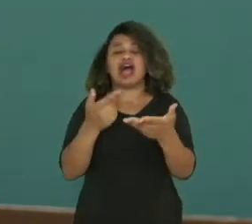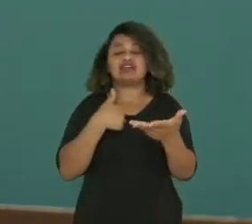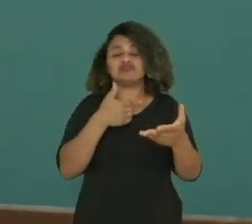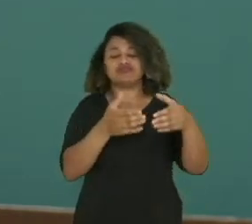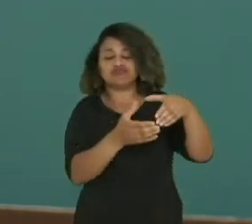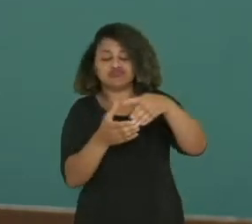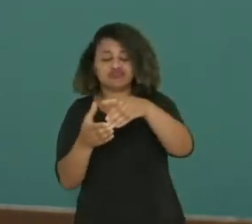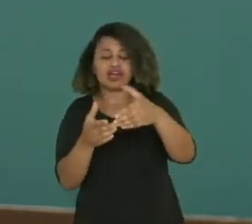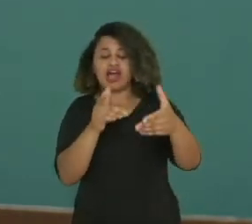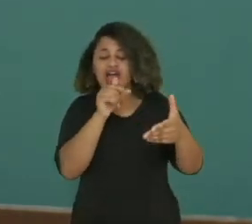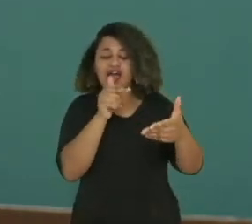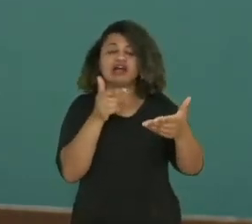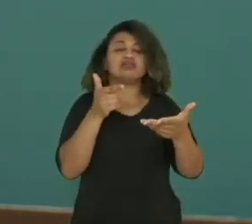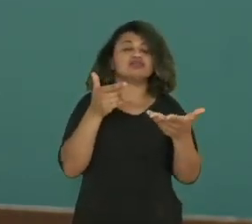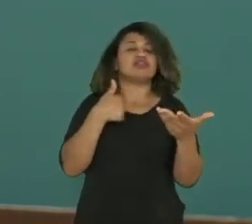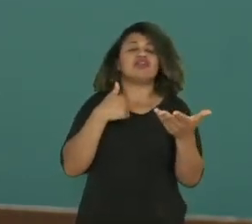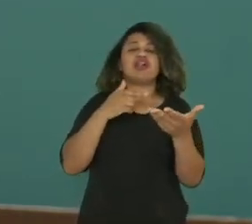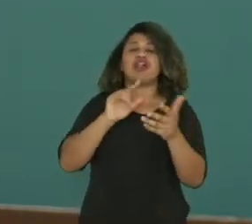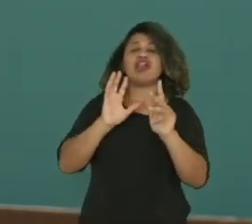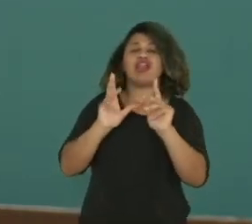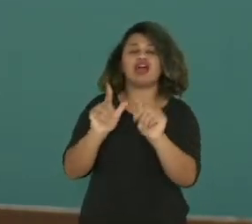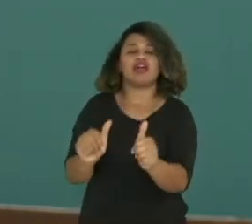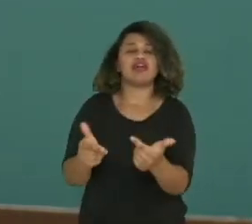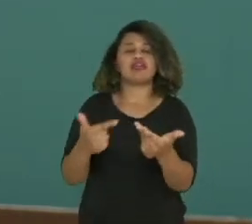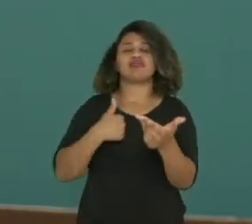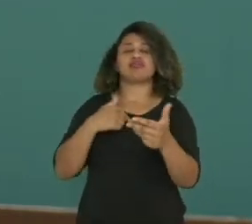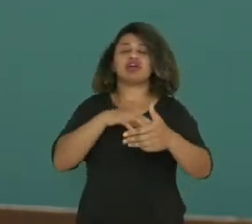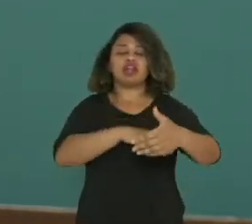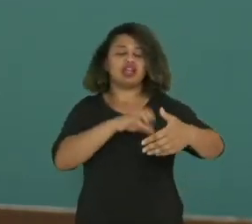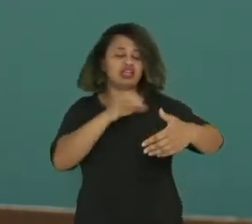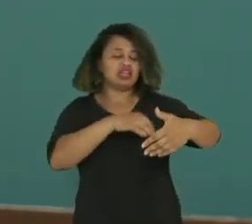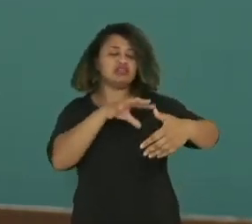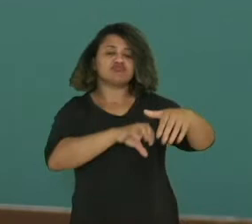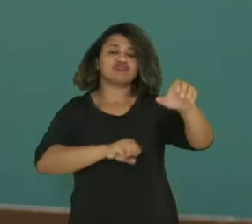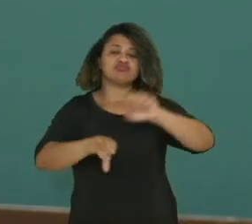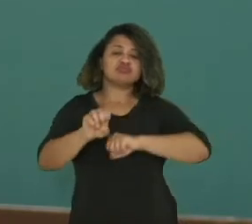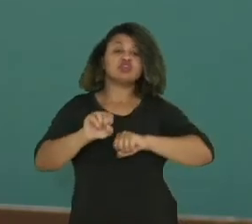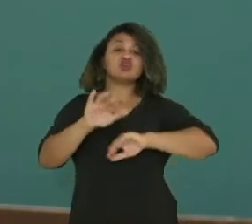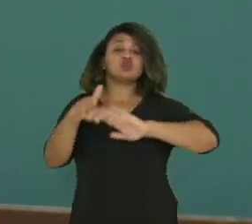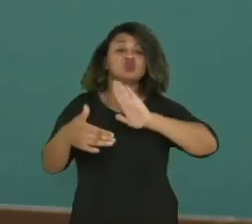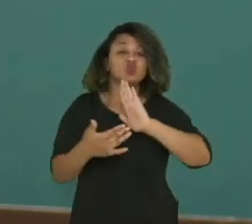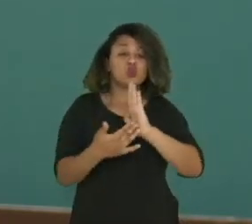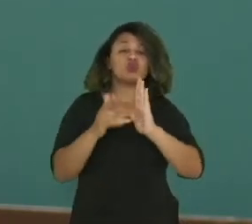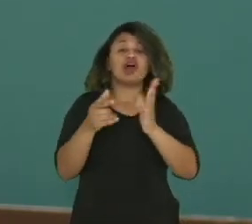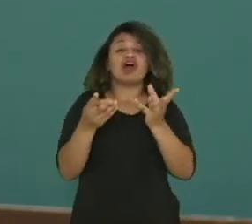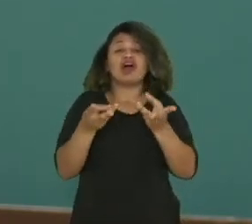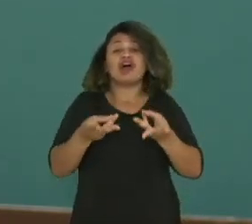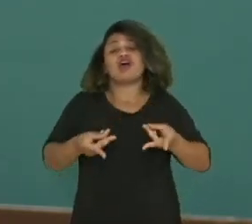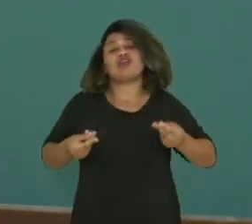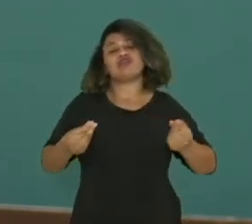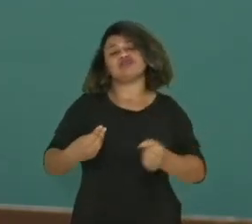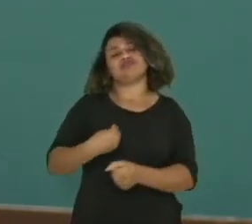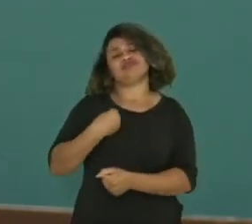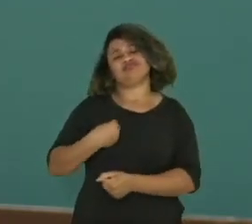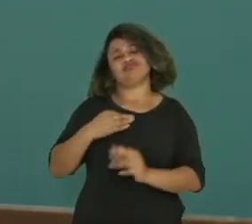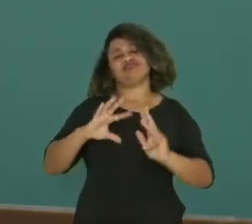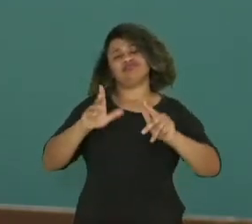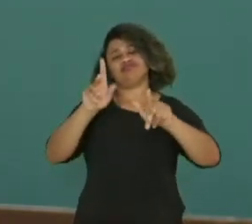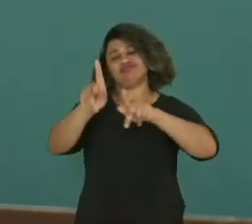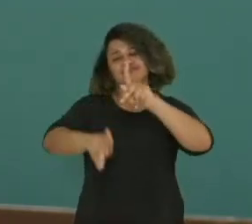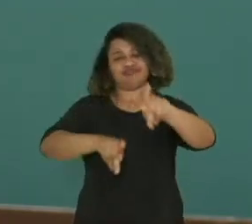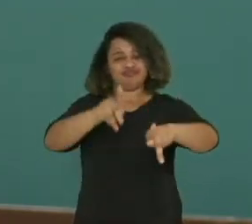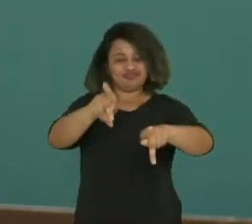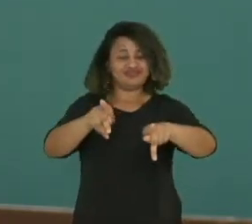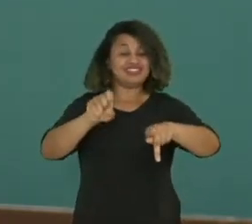básico. Água tratada, coleta de lixo, tratamento de esgoto, tudo isso é qualidade de vida para a população,